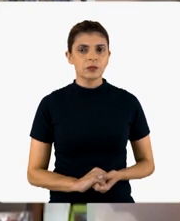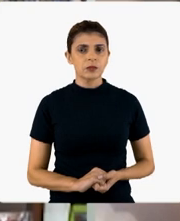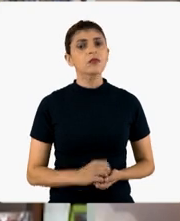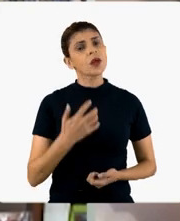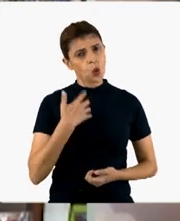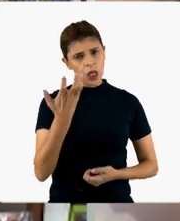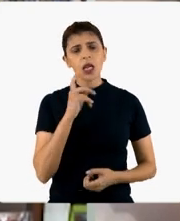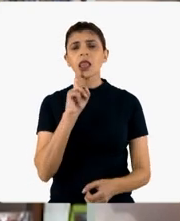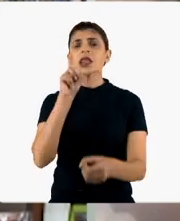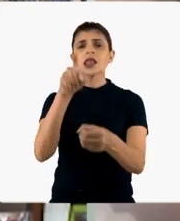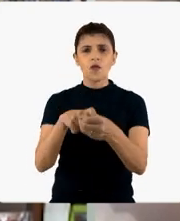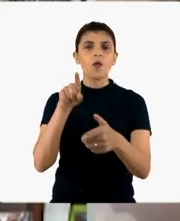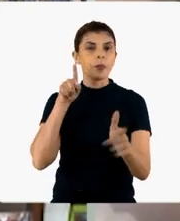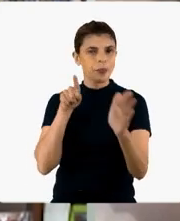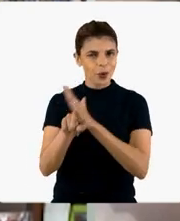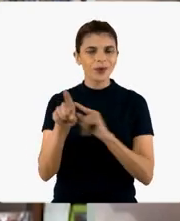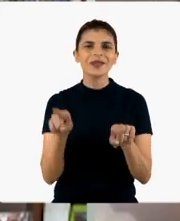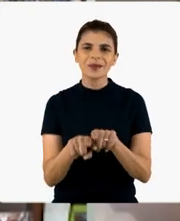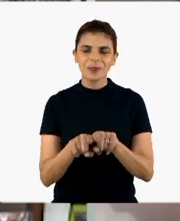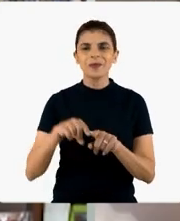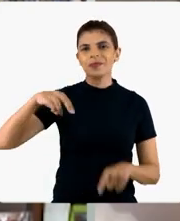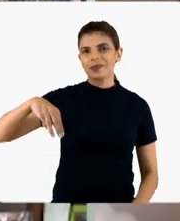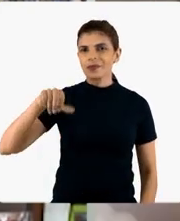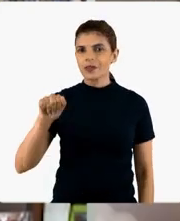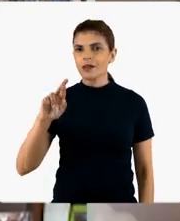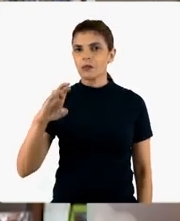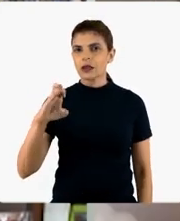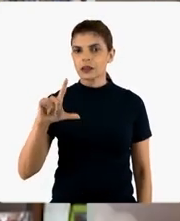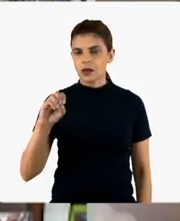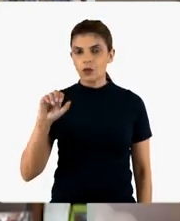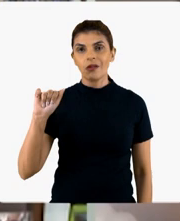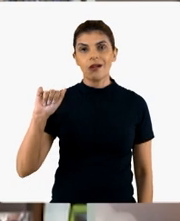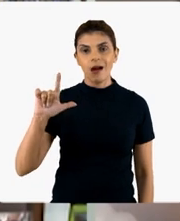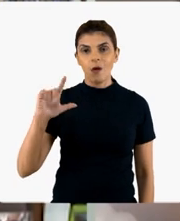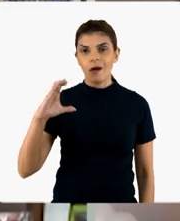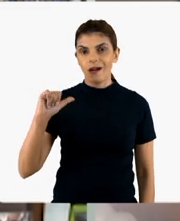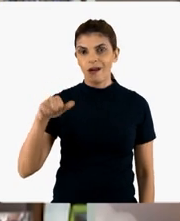prona. Aí eu queria devolver uma pergunta para o Marcelo Alcântara, que é a seguinte: